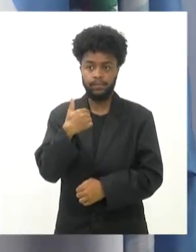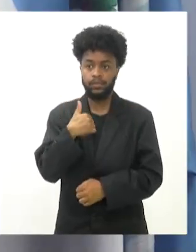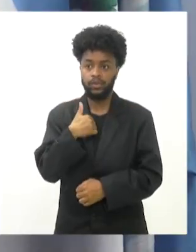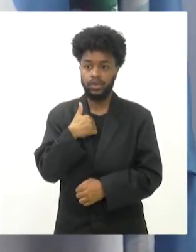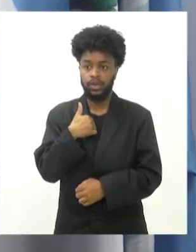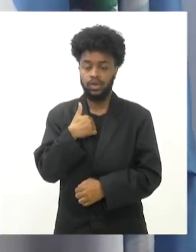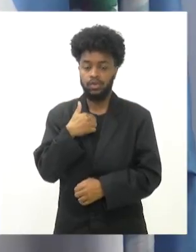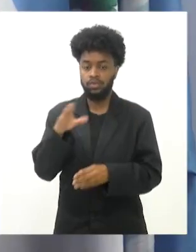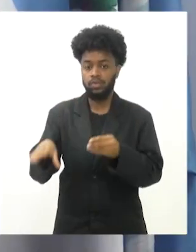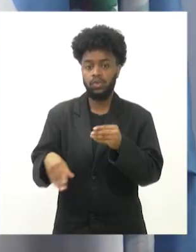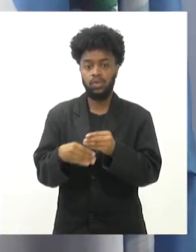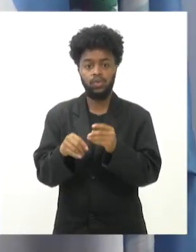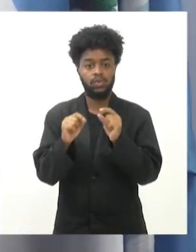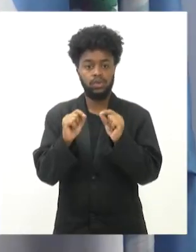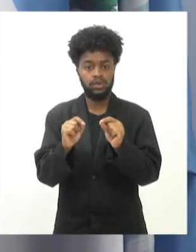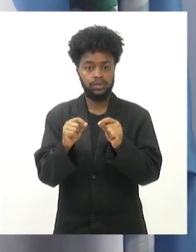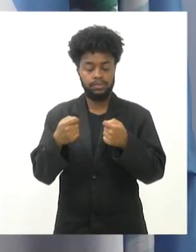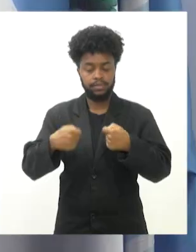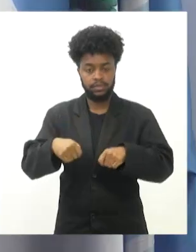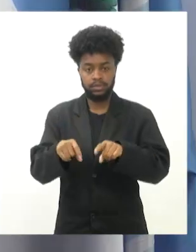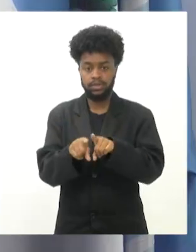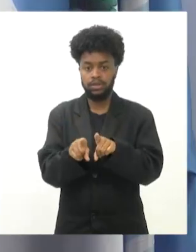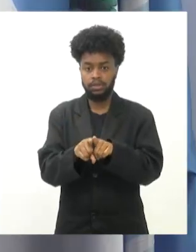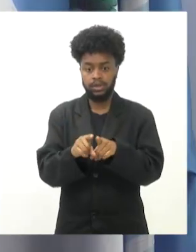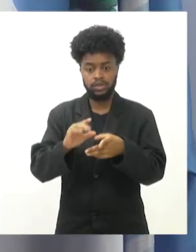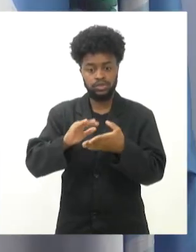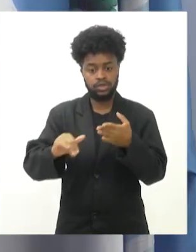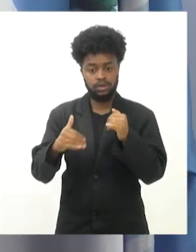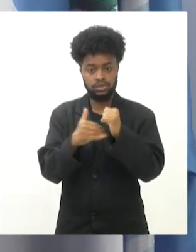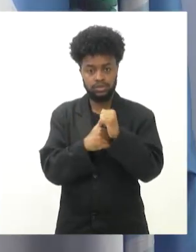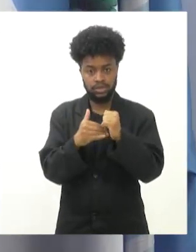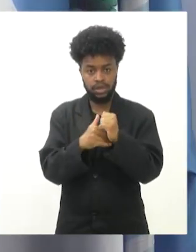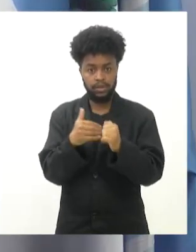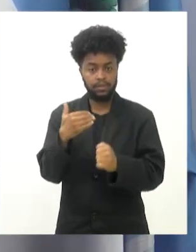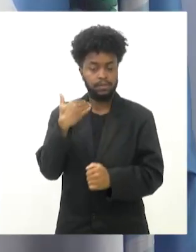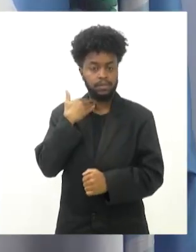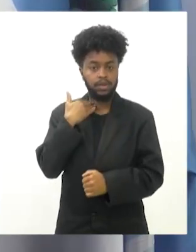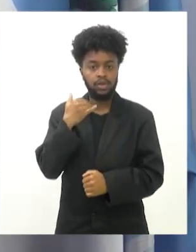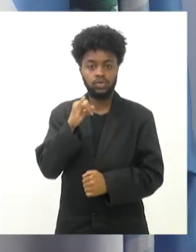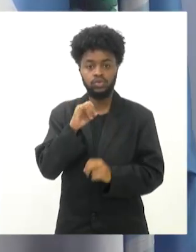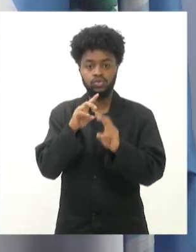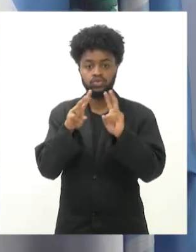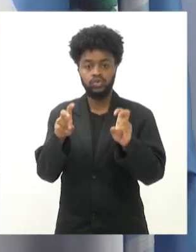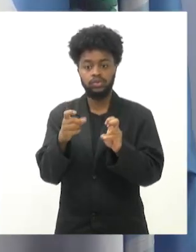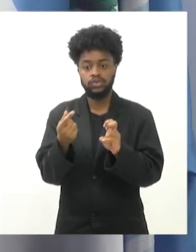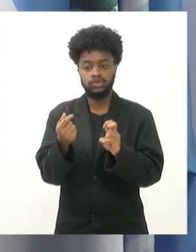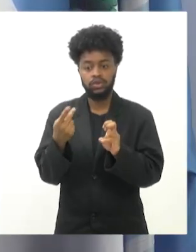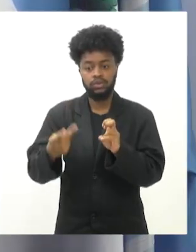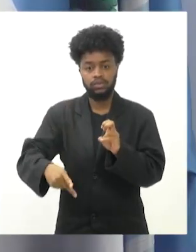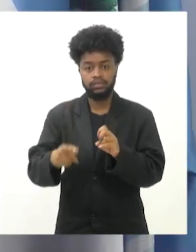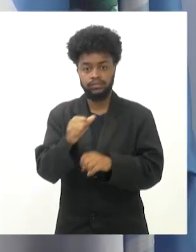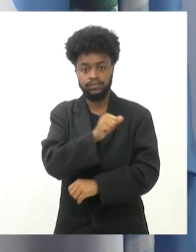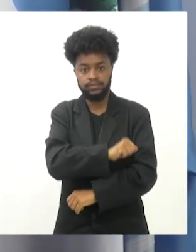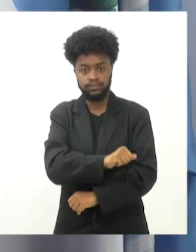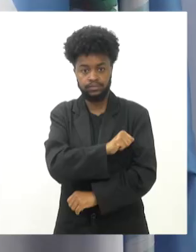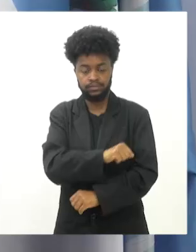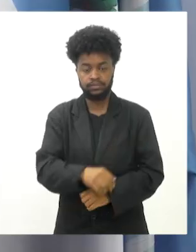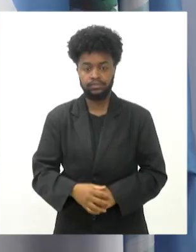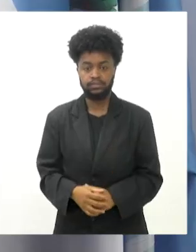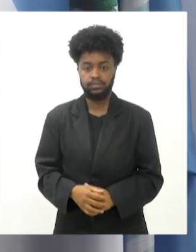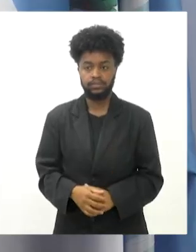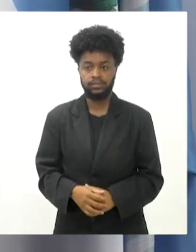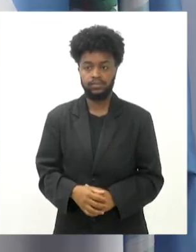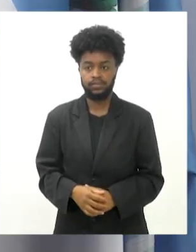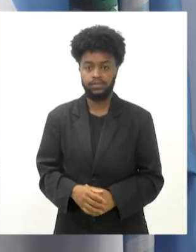mais um elemento, que possamos também fazer a quebra de sigilo dos fundos do Estado do Rio de Janeiro. Porque